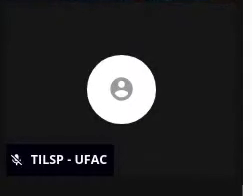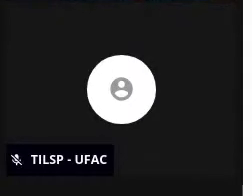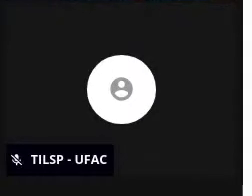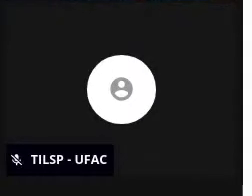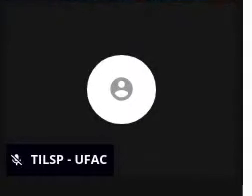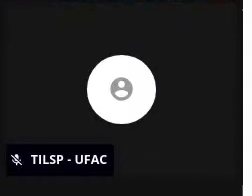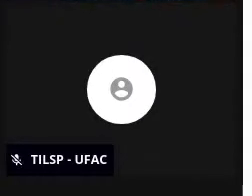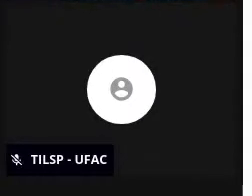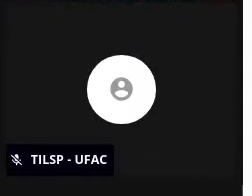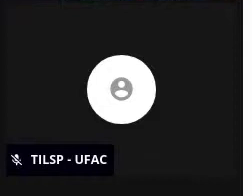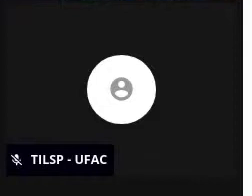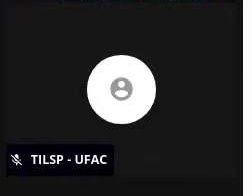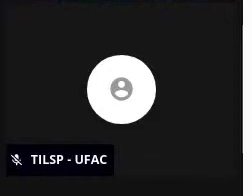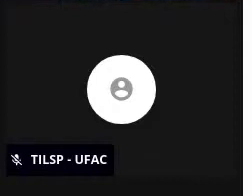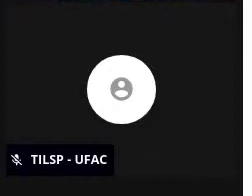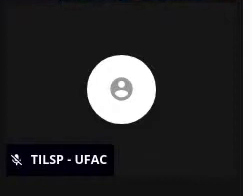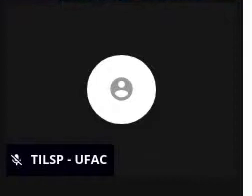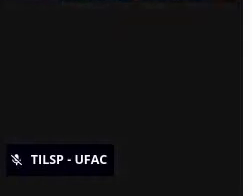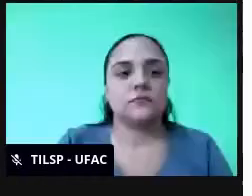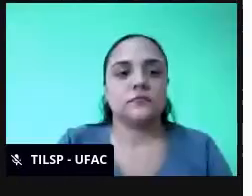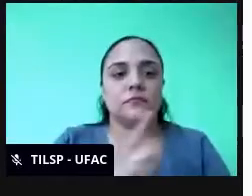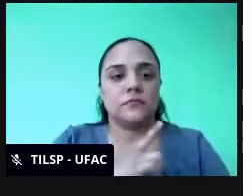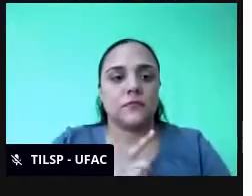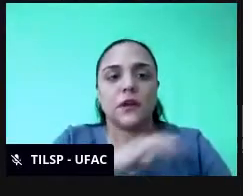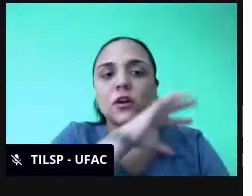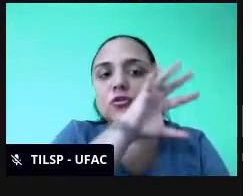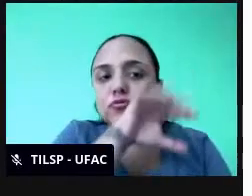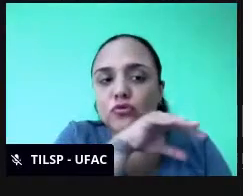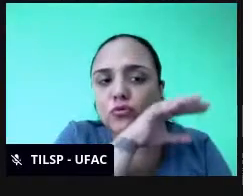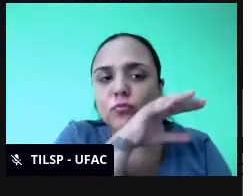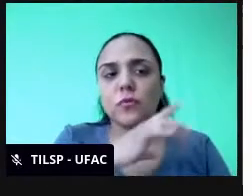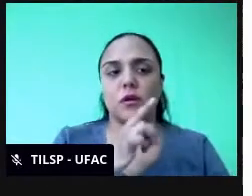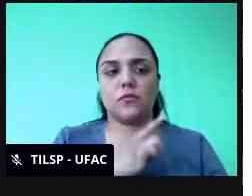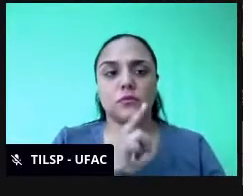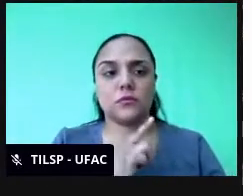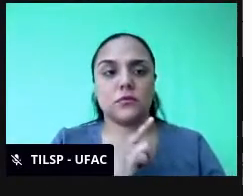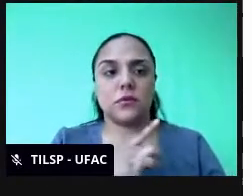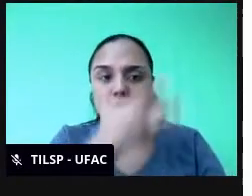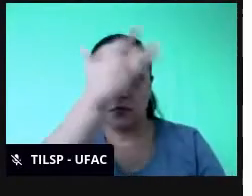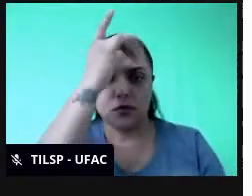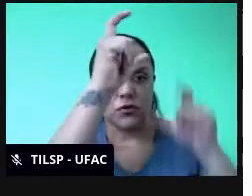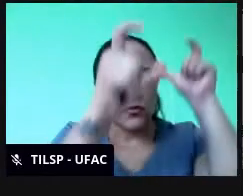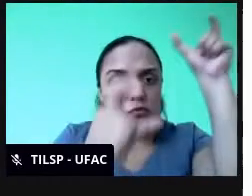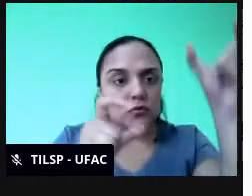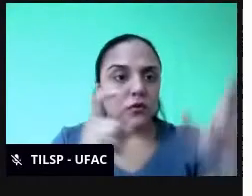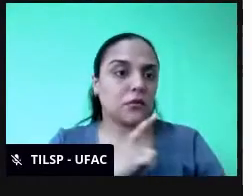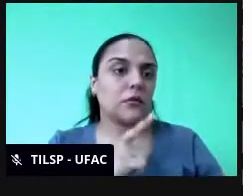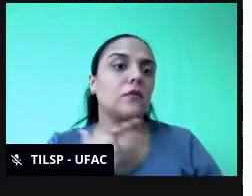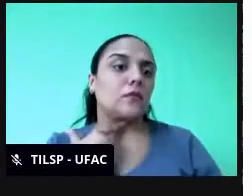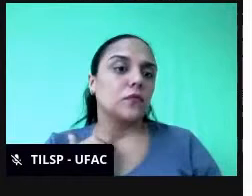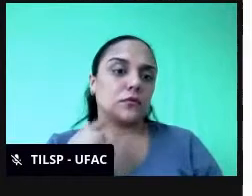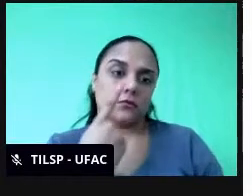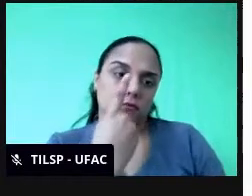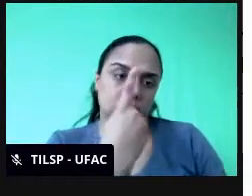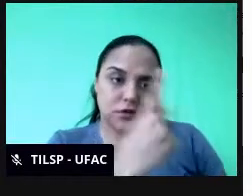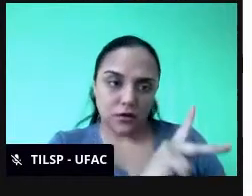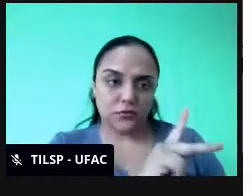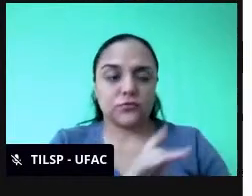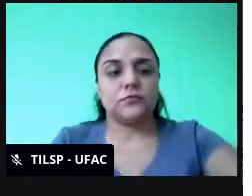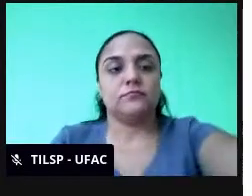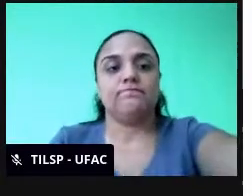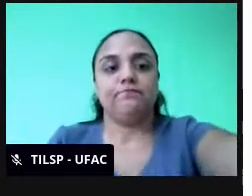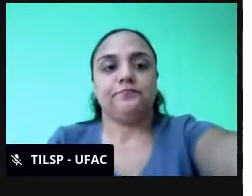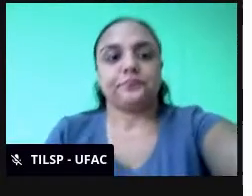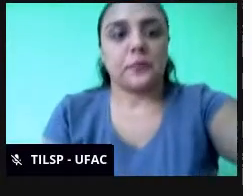planeta, ao meio ambiente, aos animais. Então, os indivíduos, eles têm seus motivos intrínsecos. E, para isso, gente, o